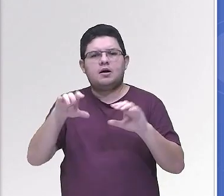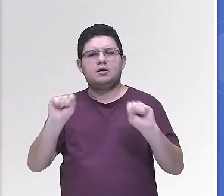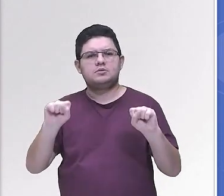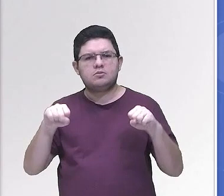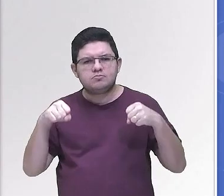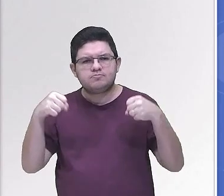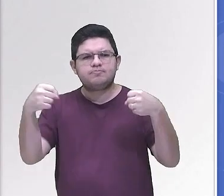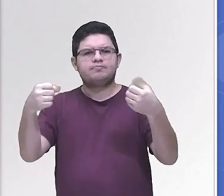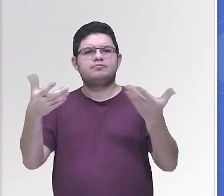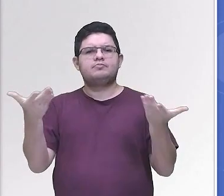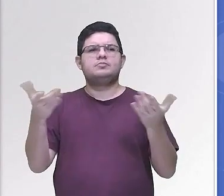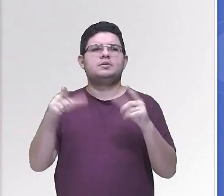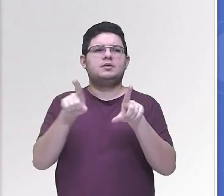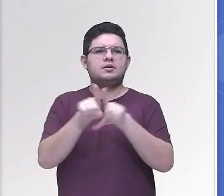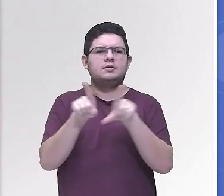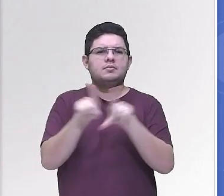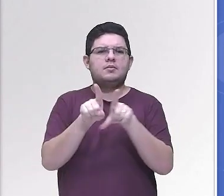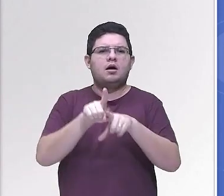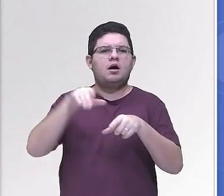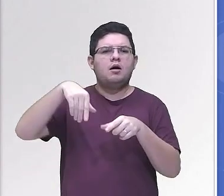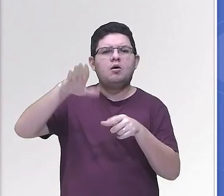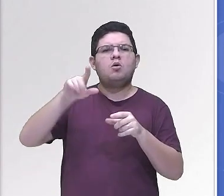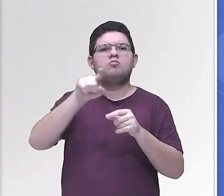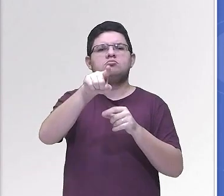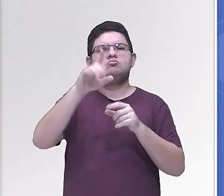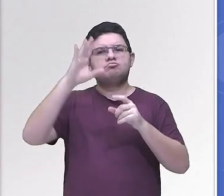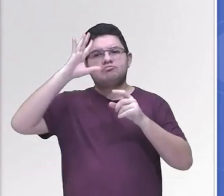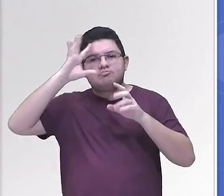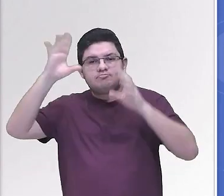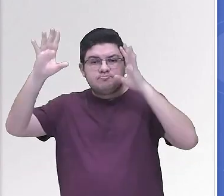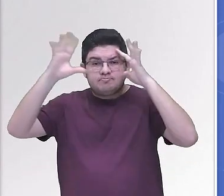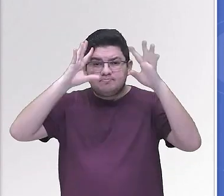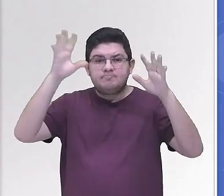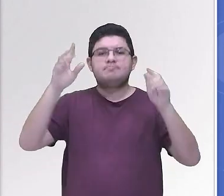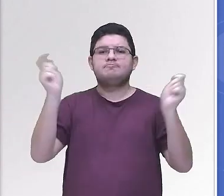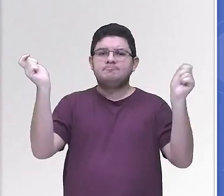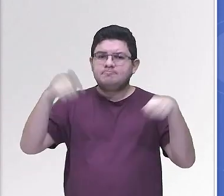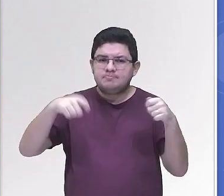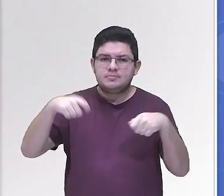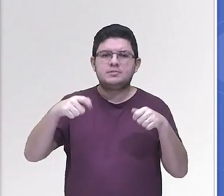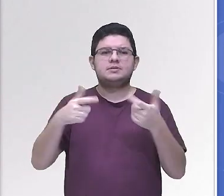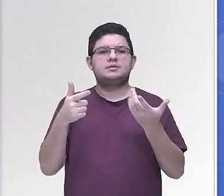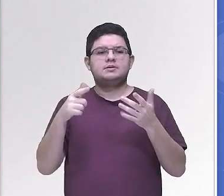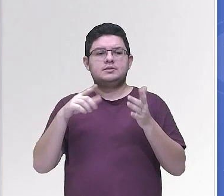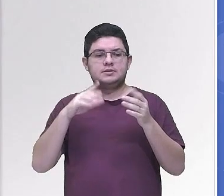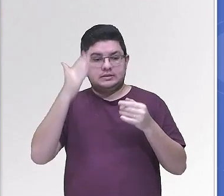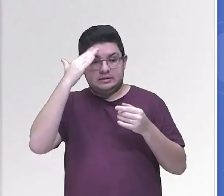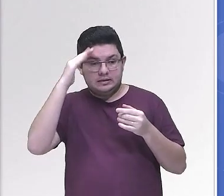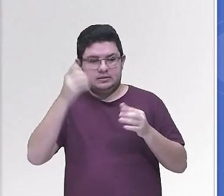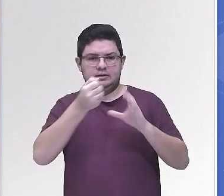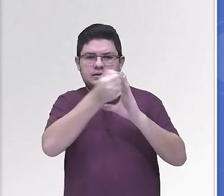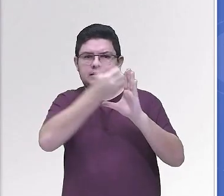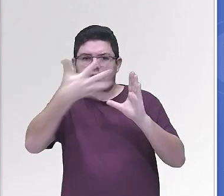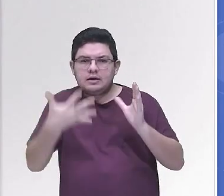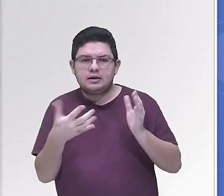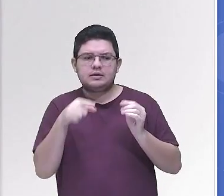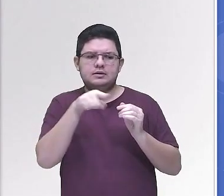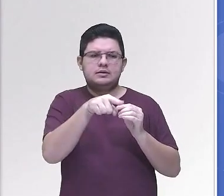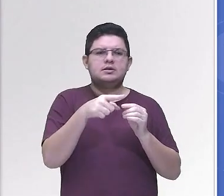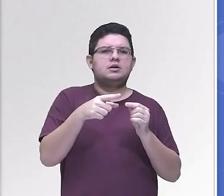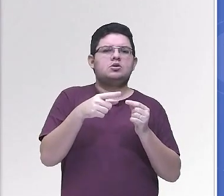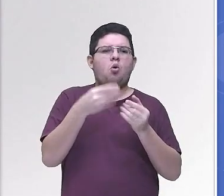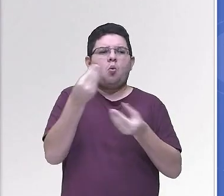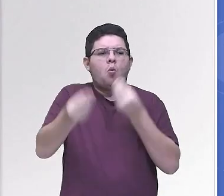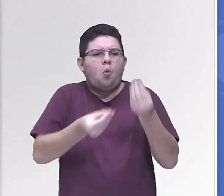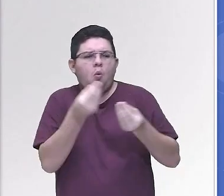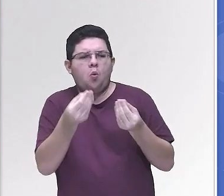mais rigorosa, de maneira onde você vai entender o conceito da coisa, o que a coisa é, por que a coisa é, para que serve essa